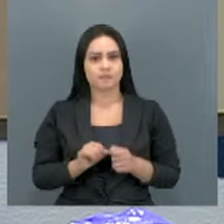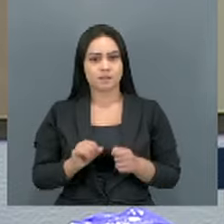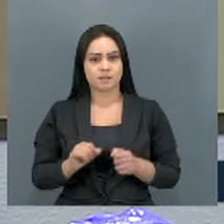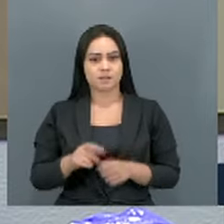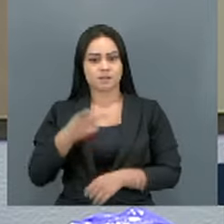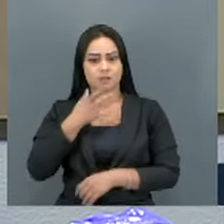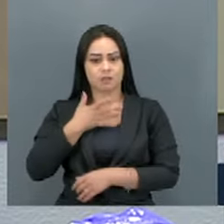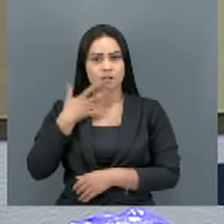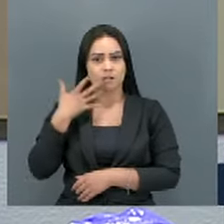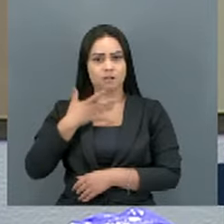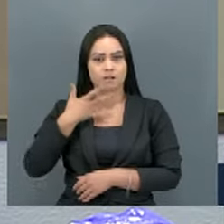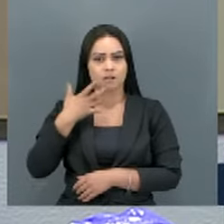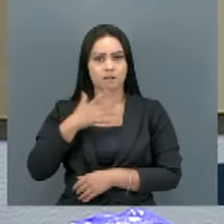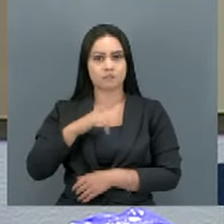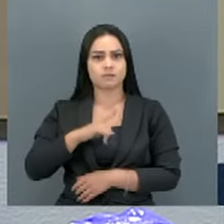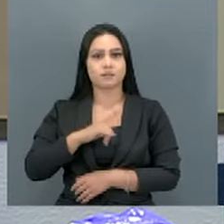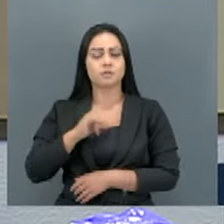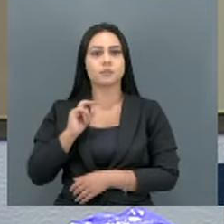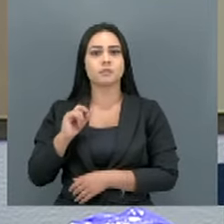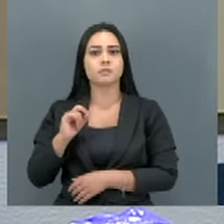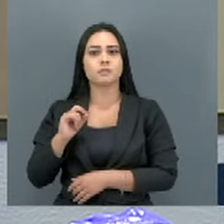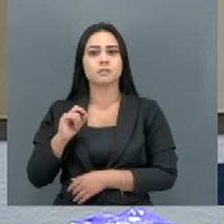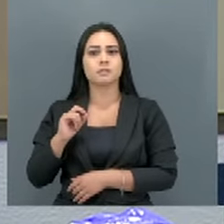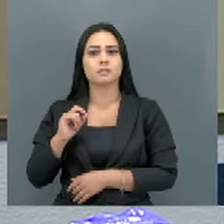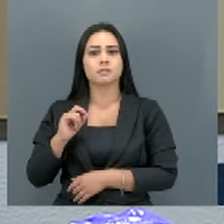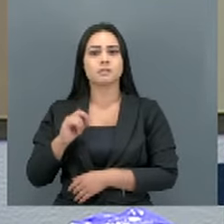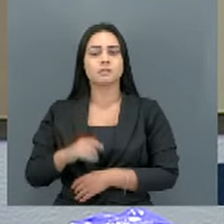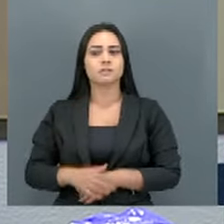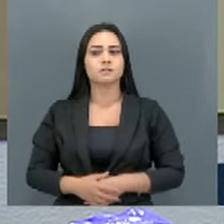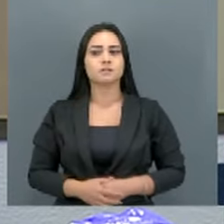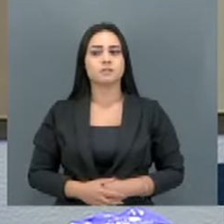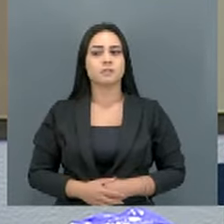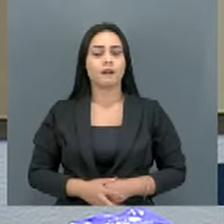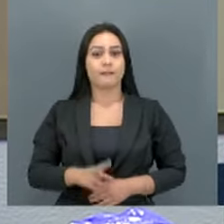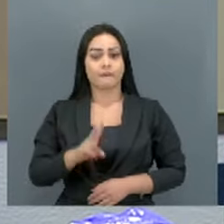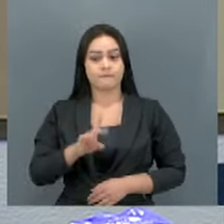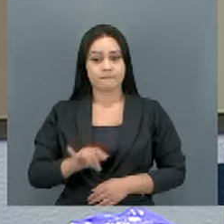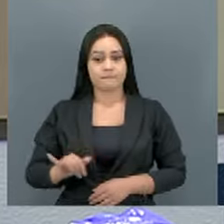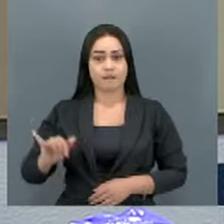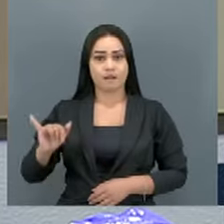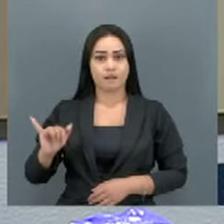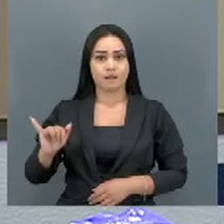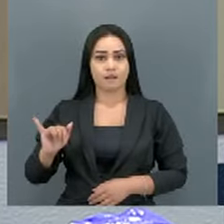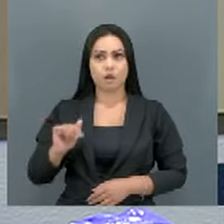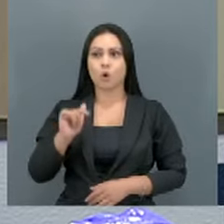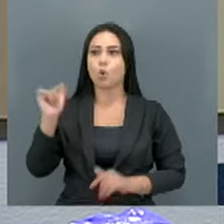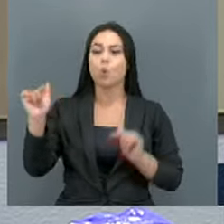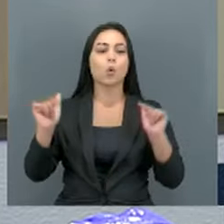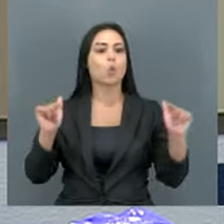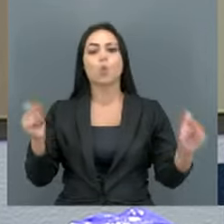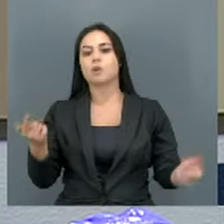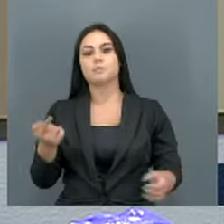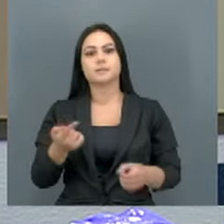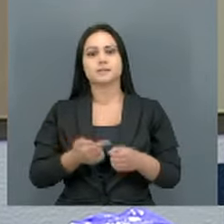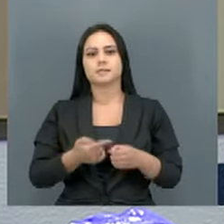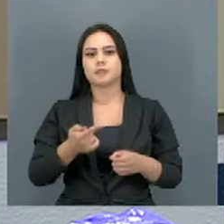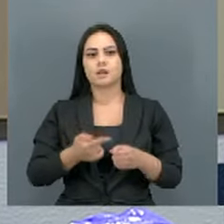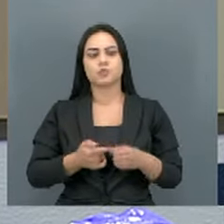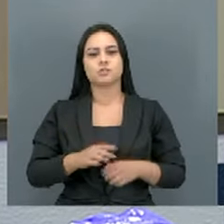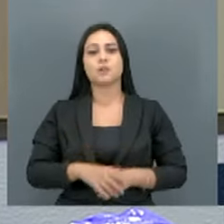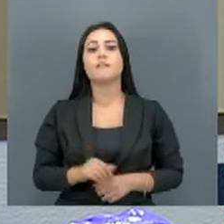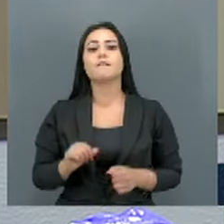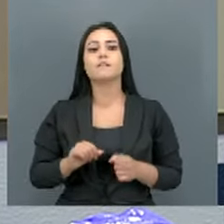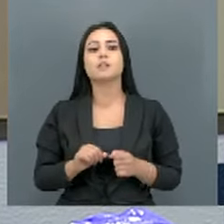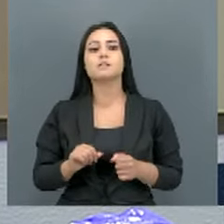manifestação, tem dinheiro. Vai para outro, para a cidade, fazer